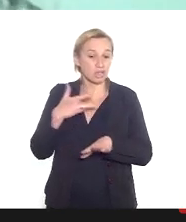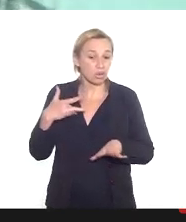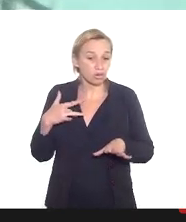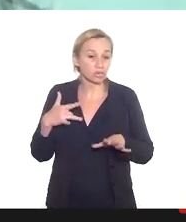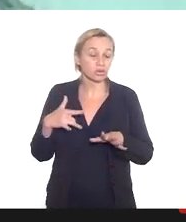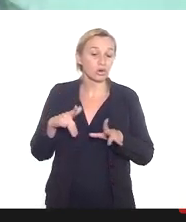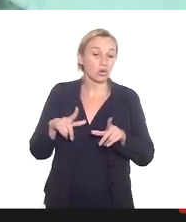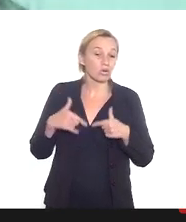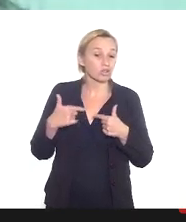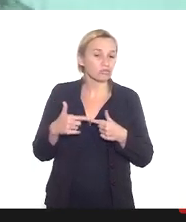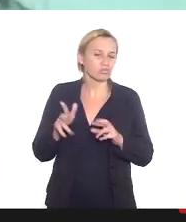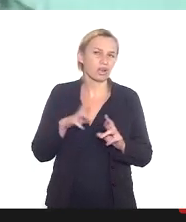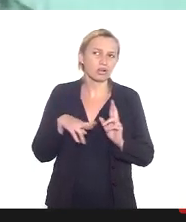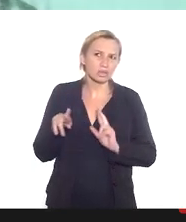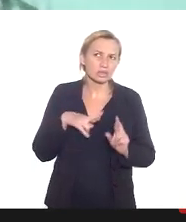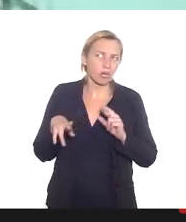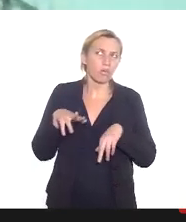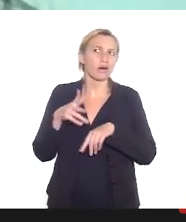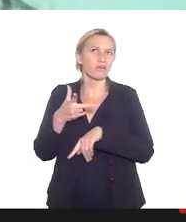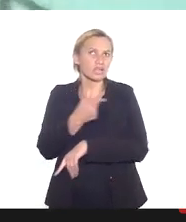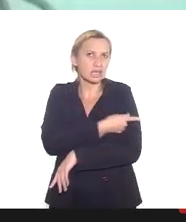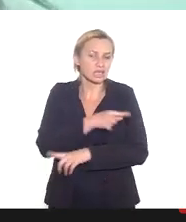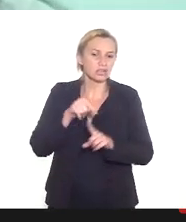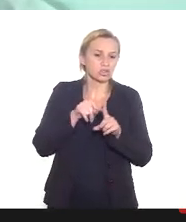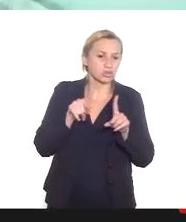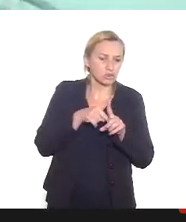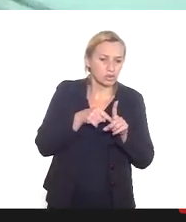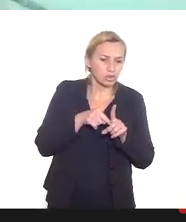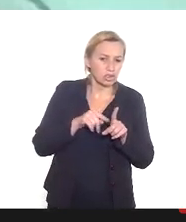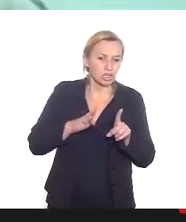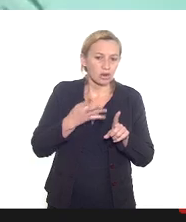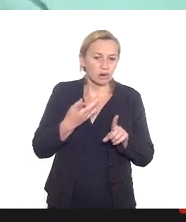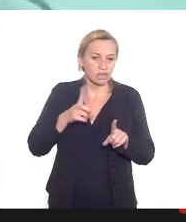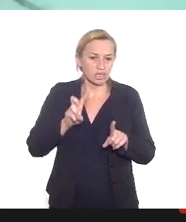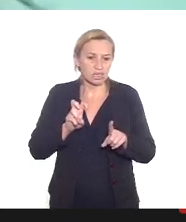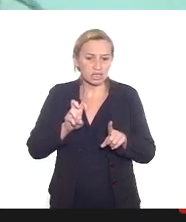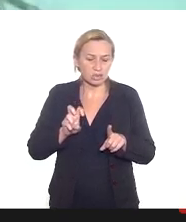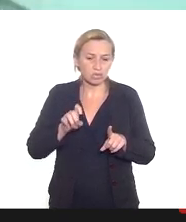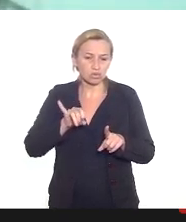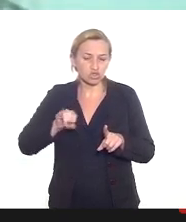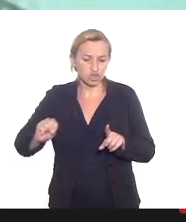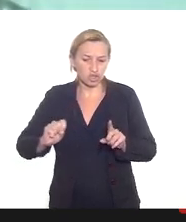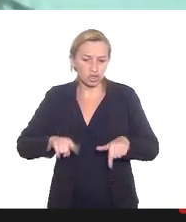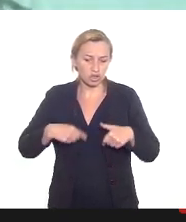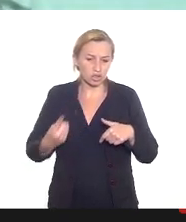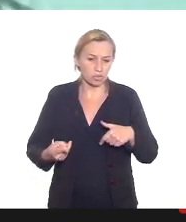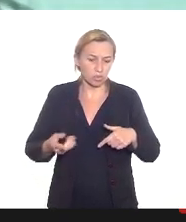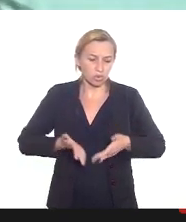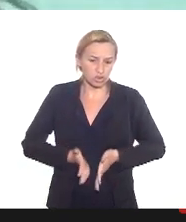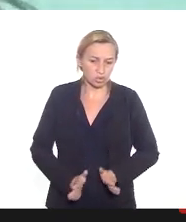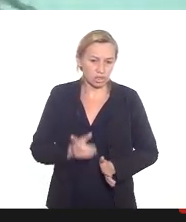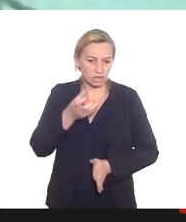realizações em relação à vacinação de gestantes e puérperas e agora a lactante deve com a liberação